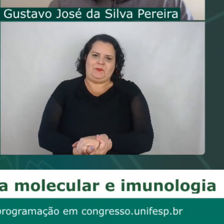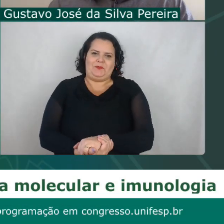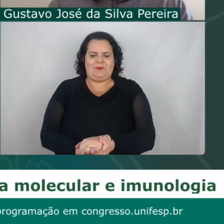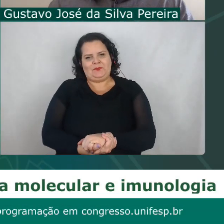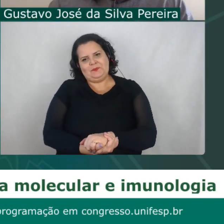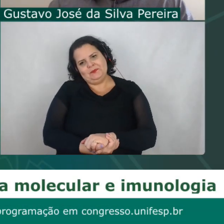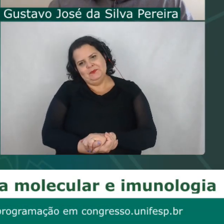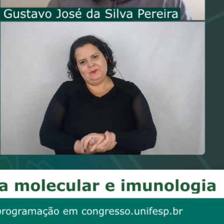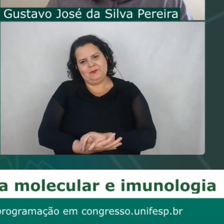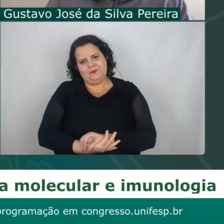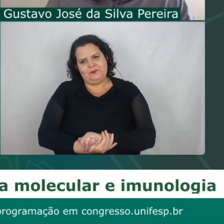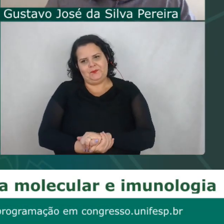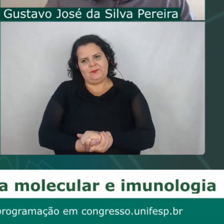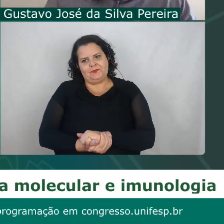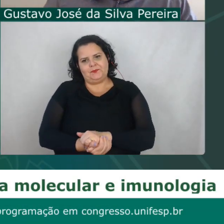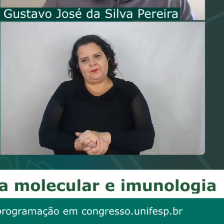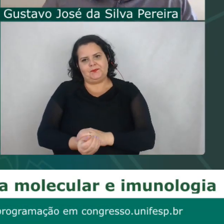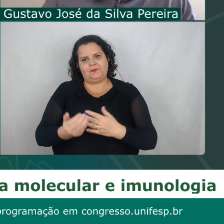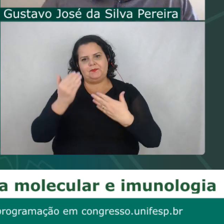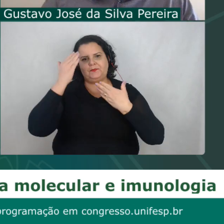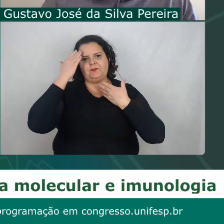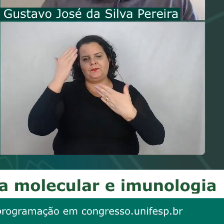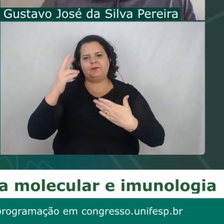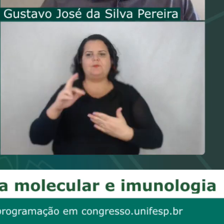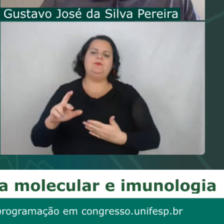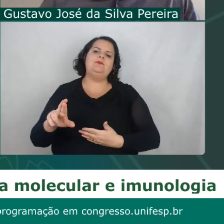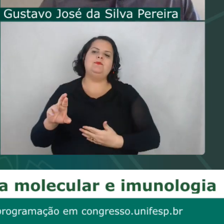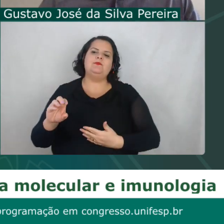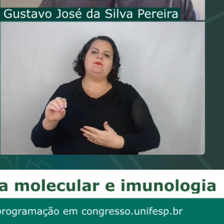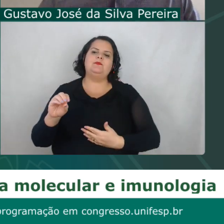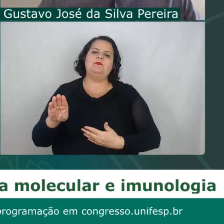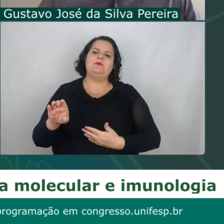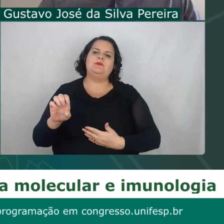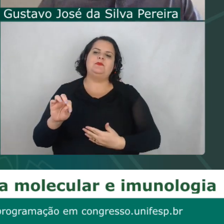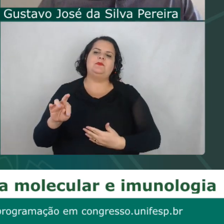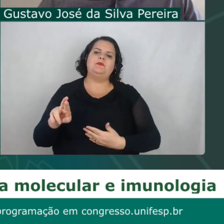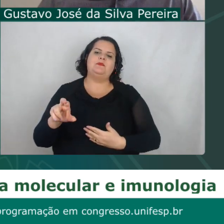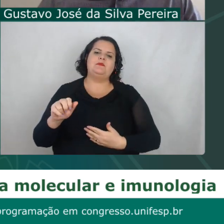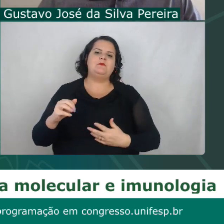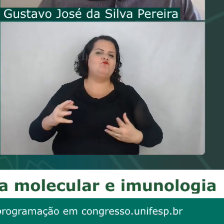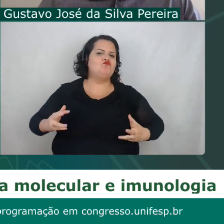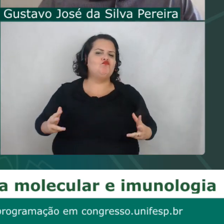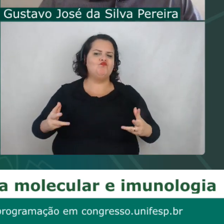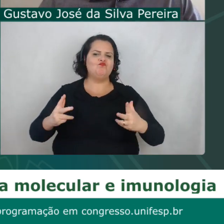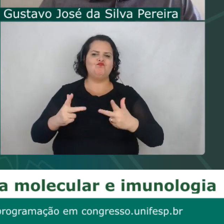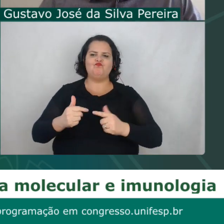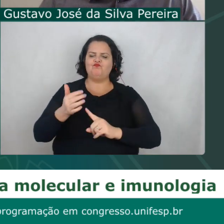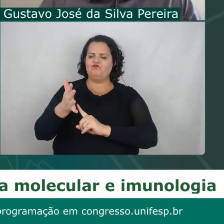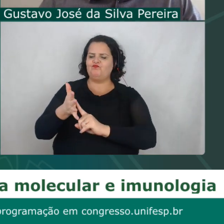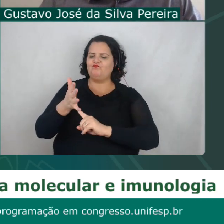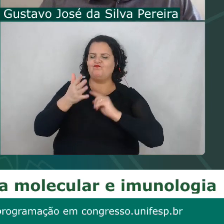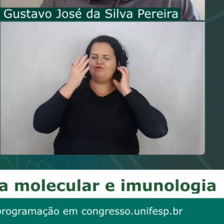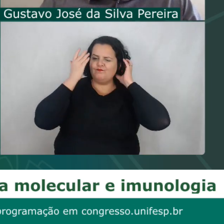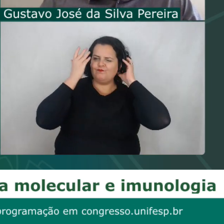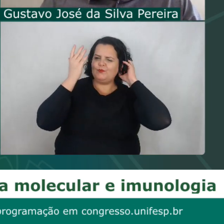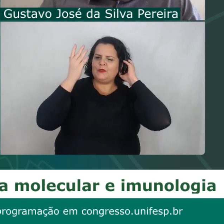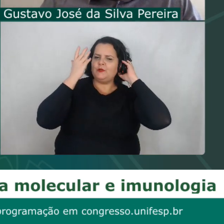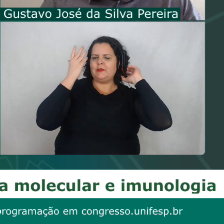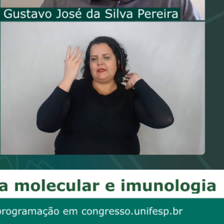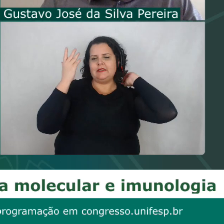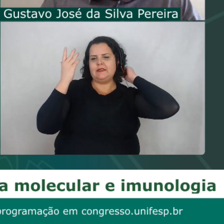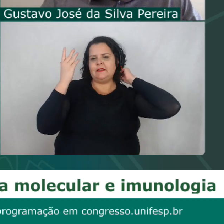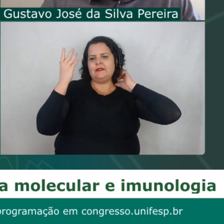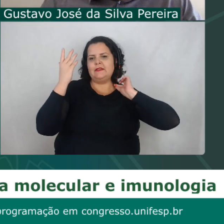Obrigada, Roberta. Então, novamente, eu agradeço, né, todos os palestrantes, e aí a gente agora passa para